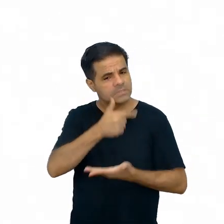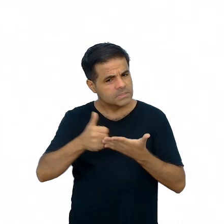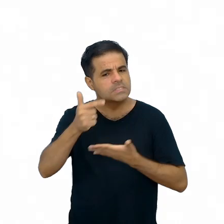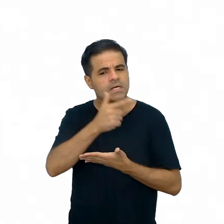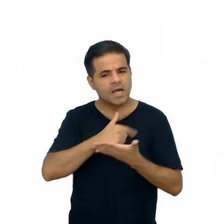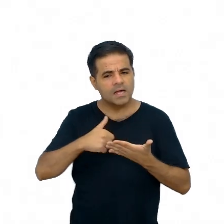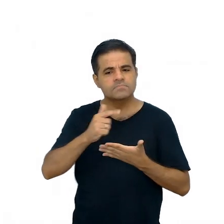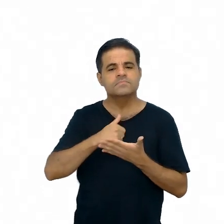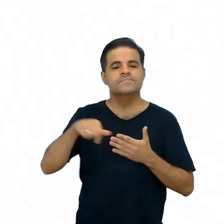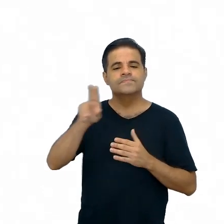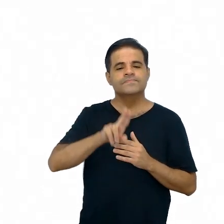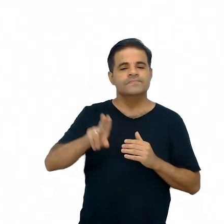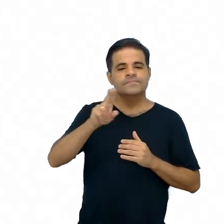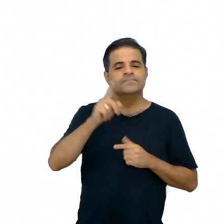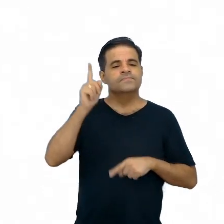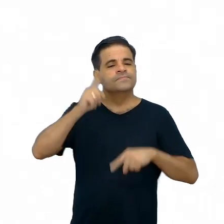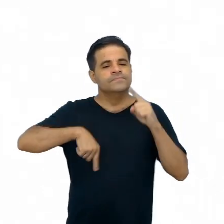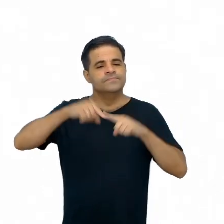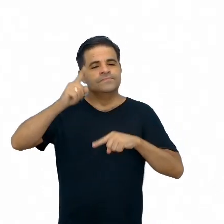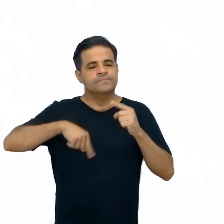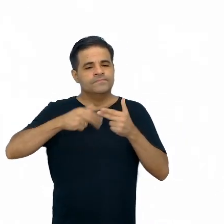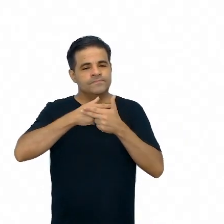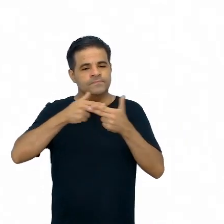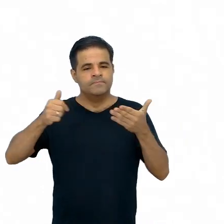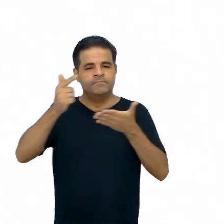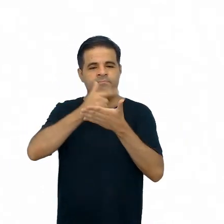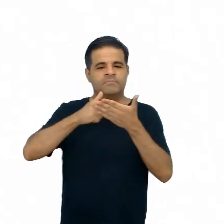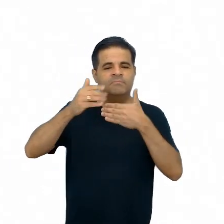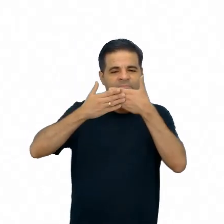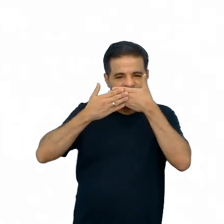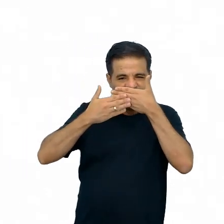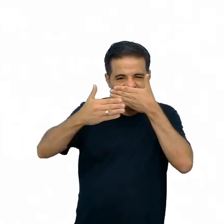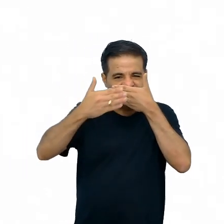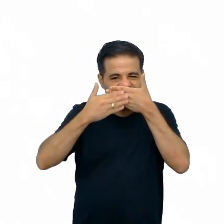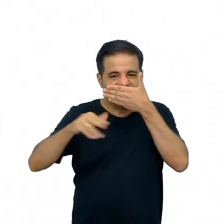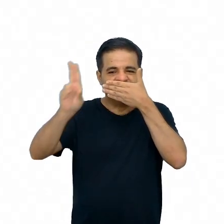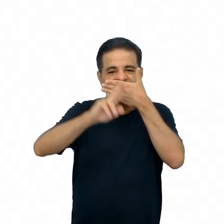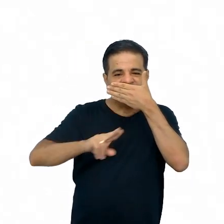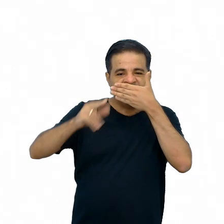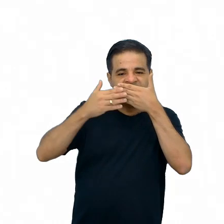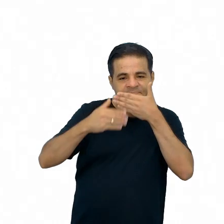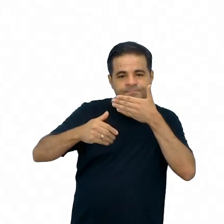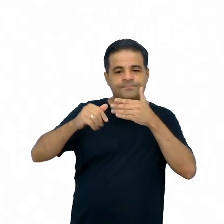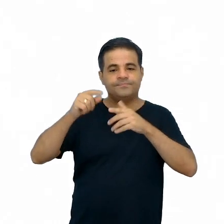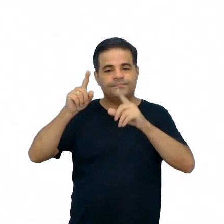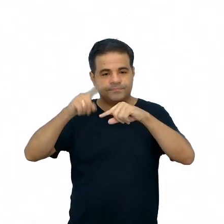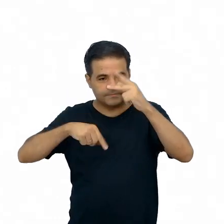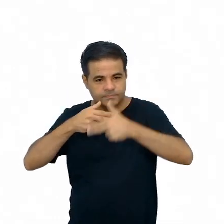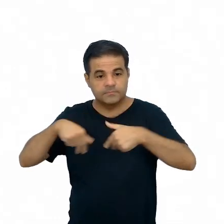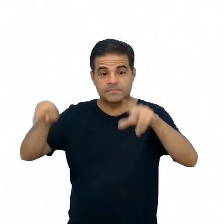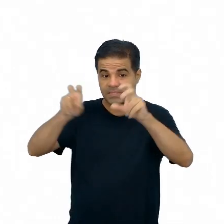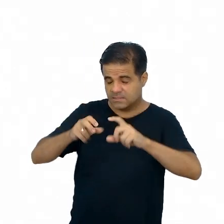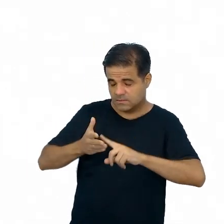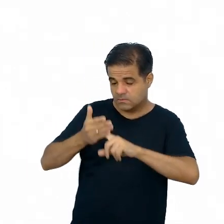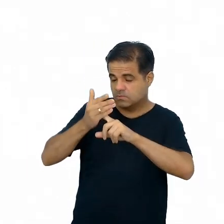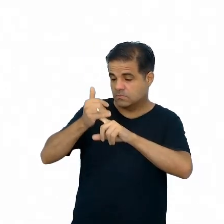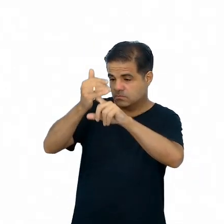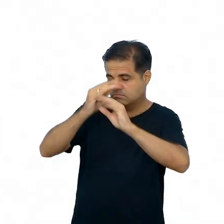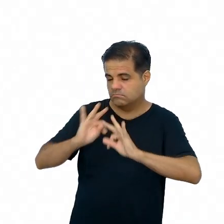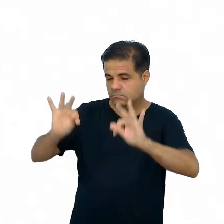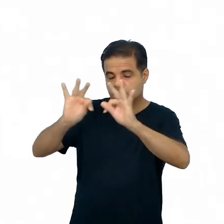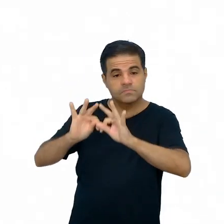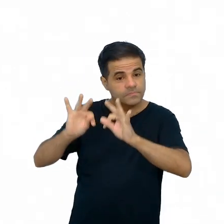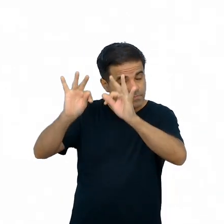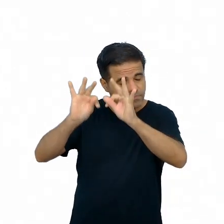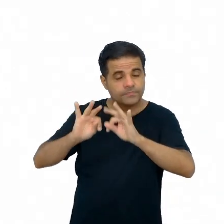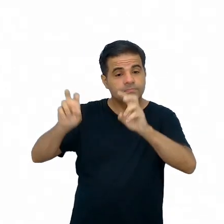desenhá-los utilizando material de desenho ou tecnologias digitais. A gente vê que tudo